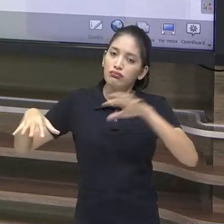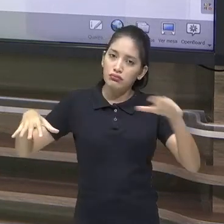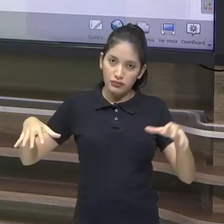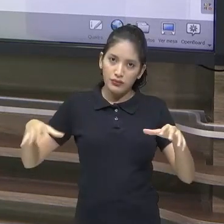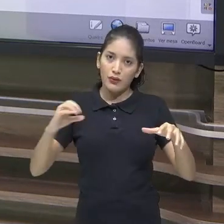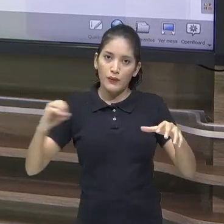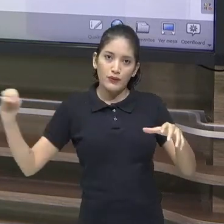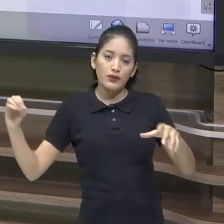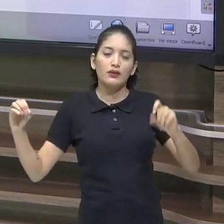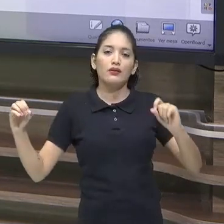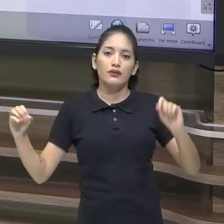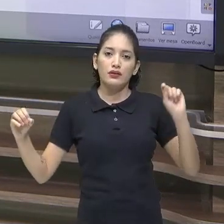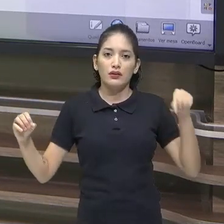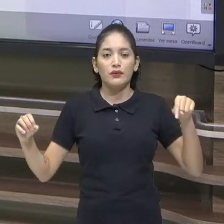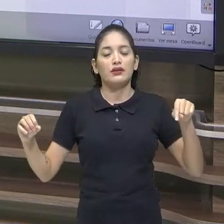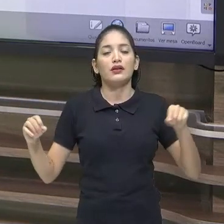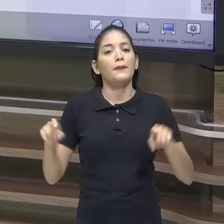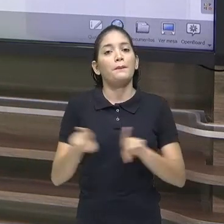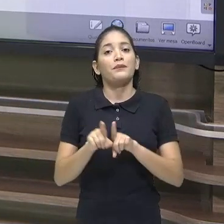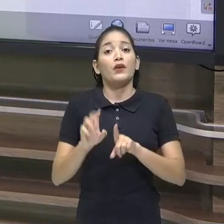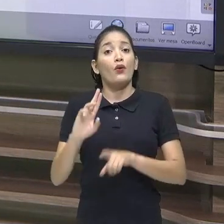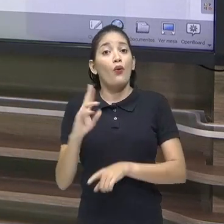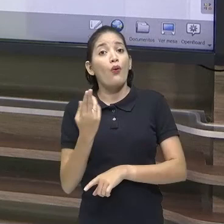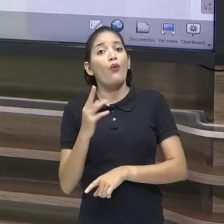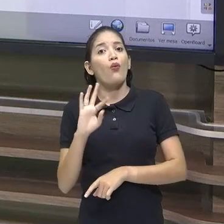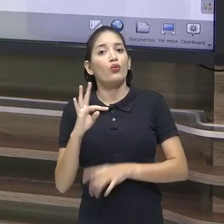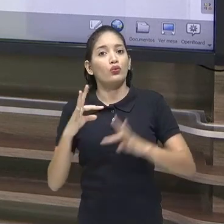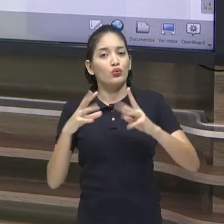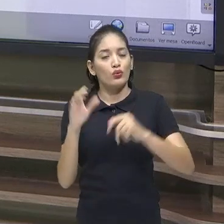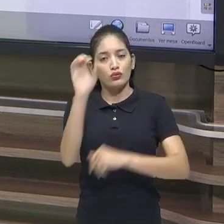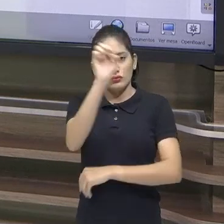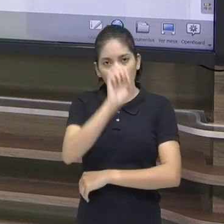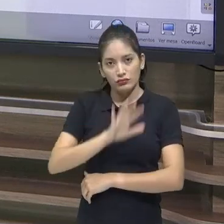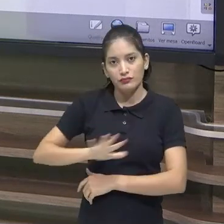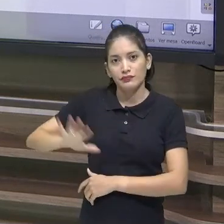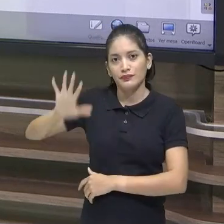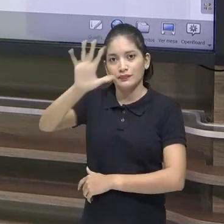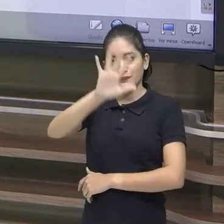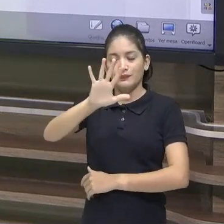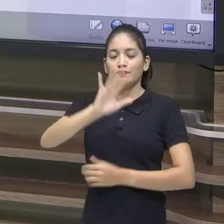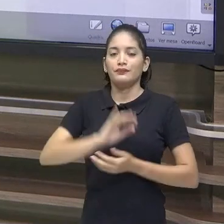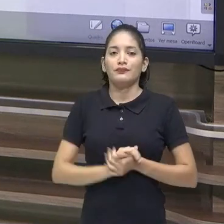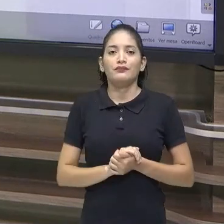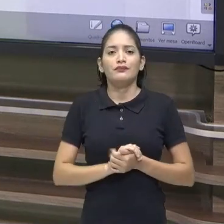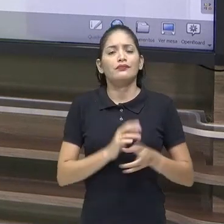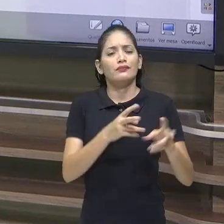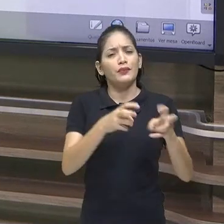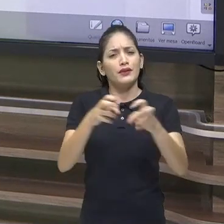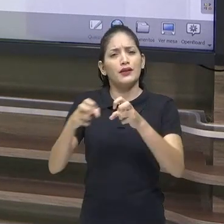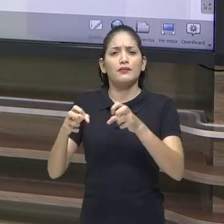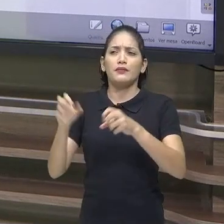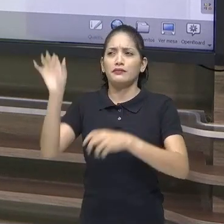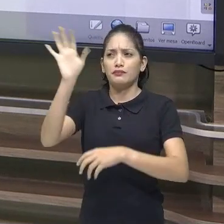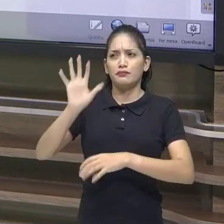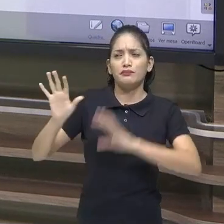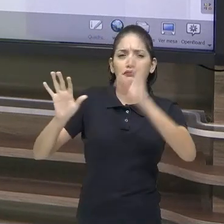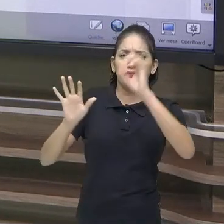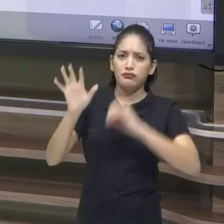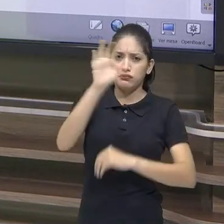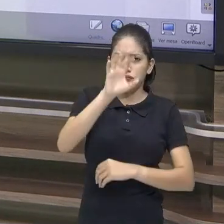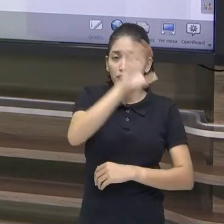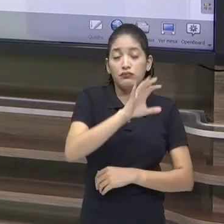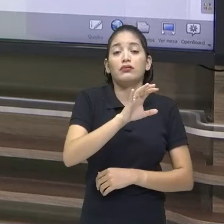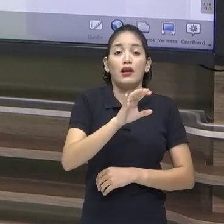Europa Oriental, né? Ou no continente europeu. A gente observou aí essa regionalização com relação ao período